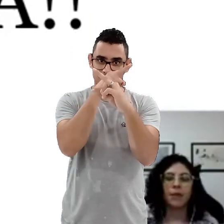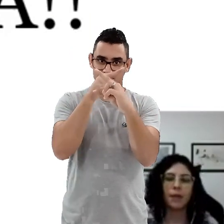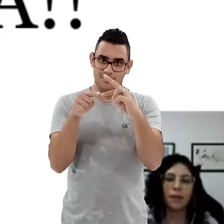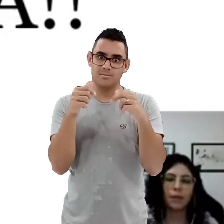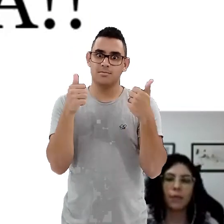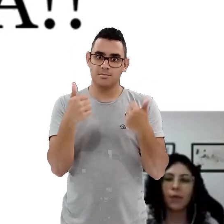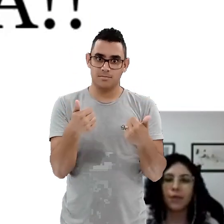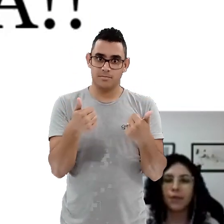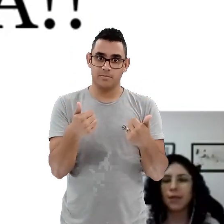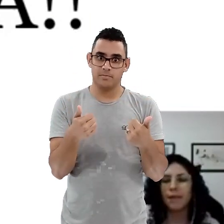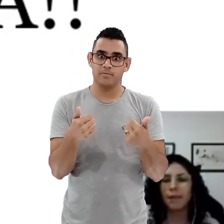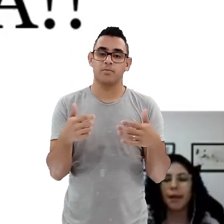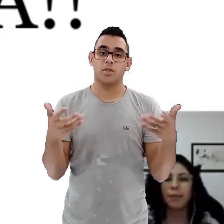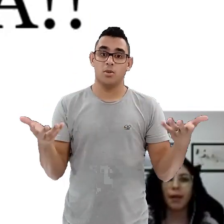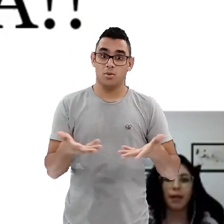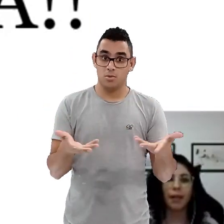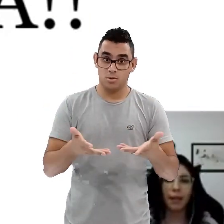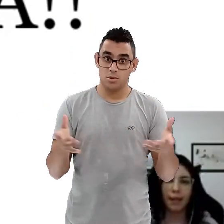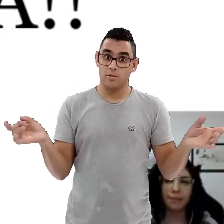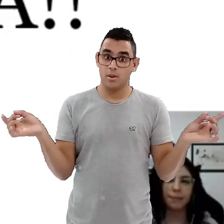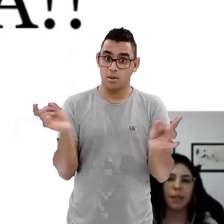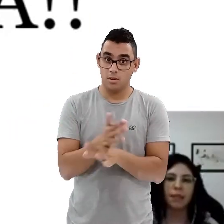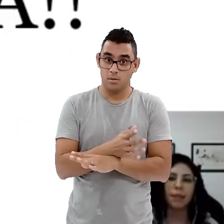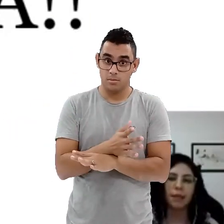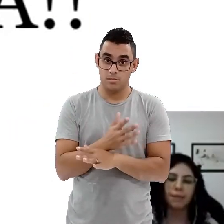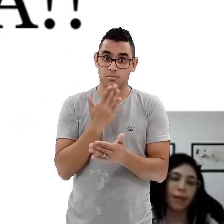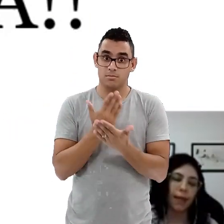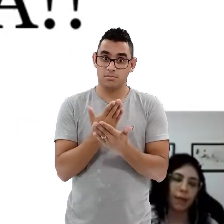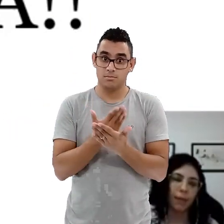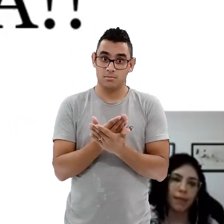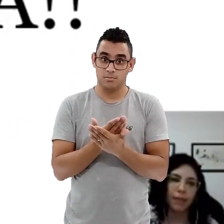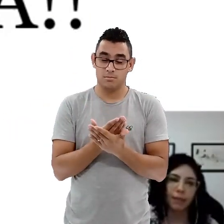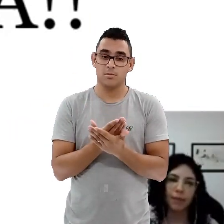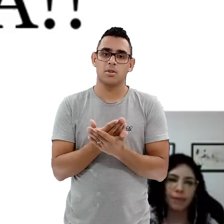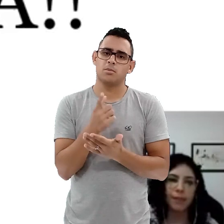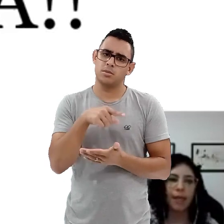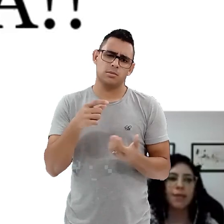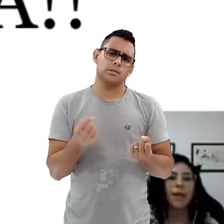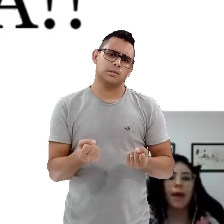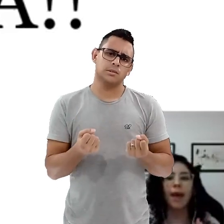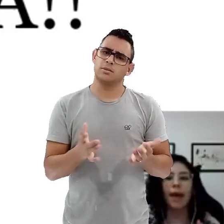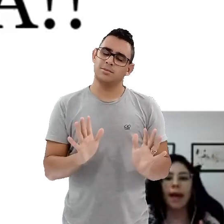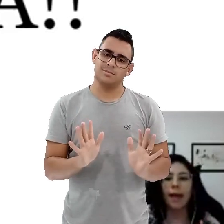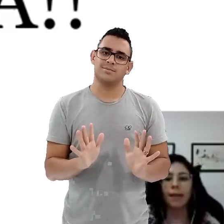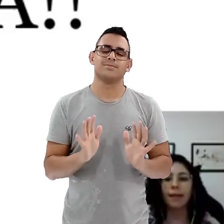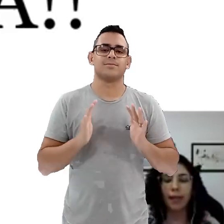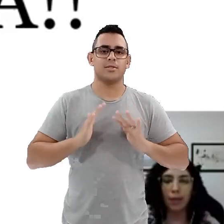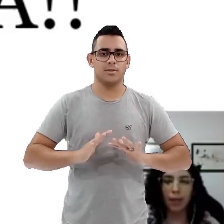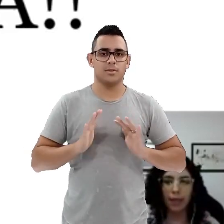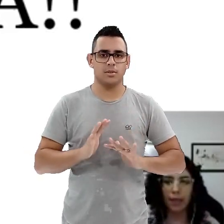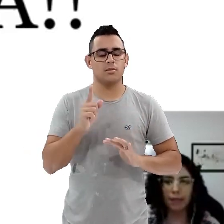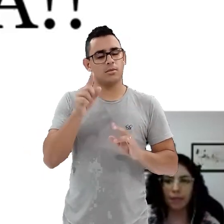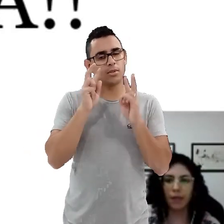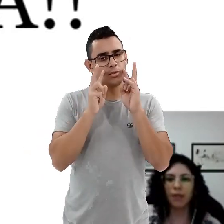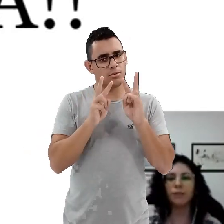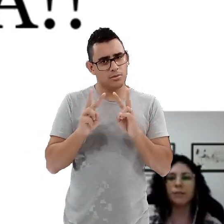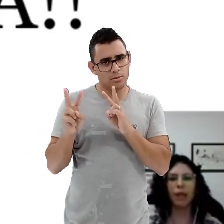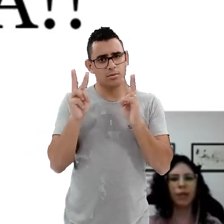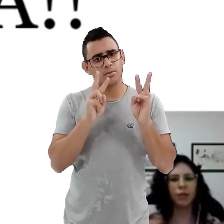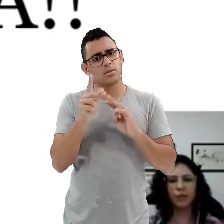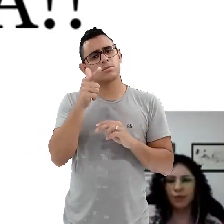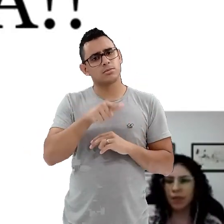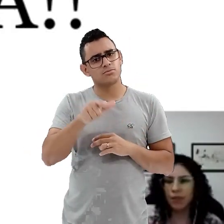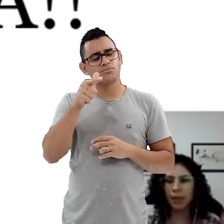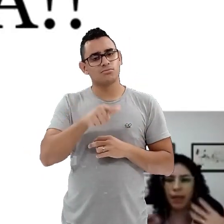Bom, gente, então hoje a gente vai parar por aqui, tá? Para também não ficar tão pesado para vocês. Deem uma olhadinha nesse vídeo,